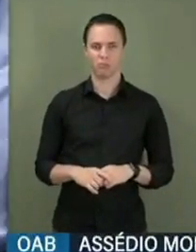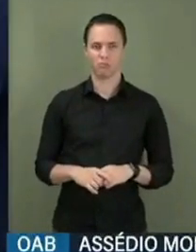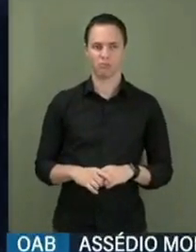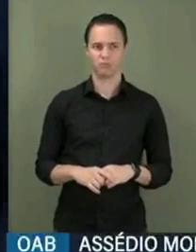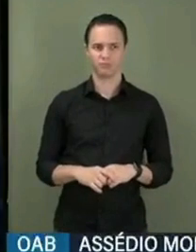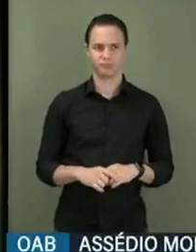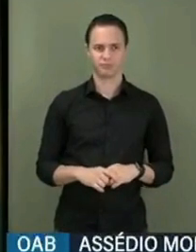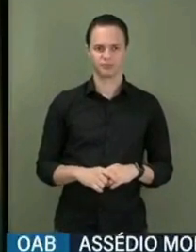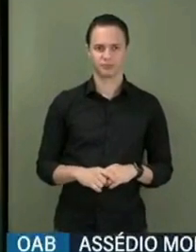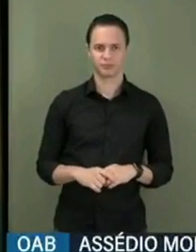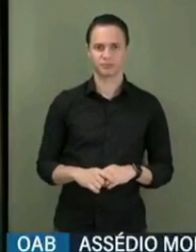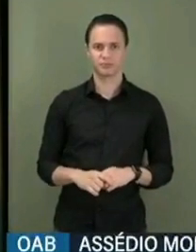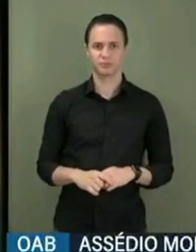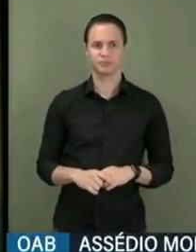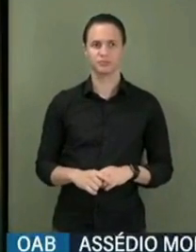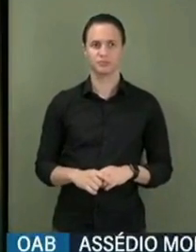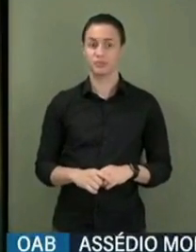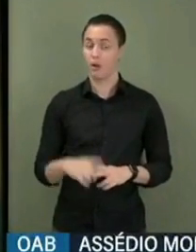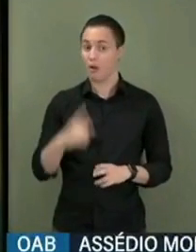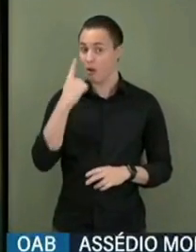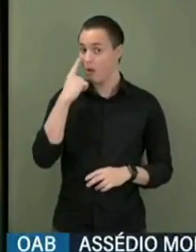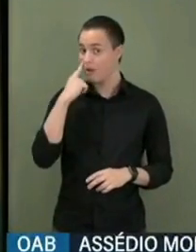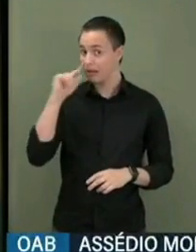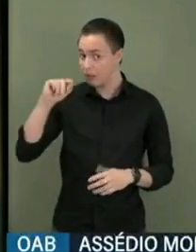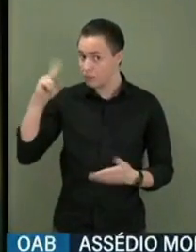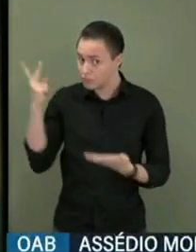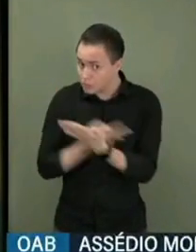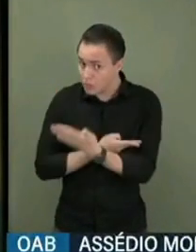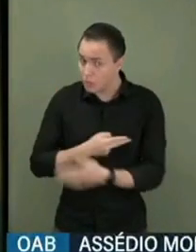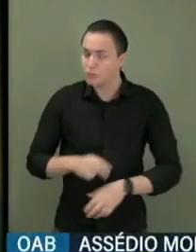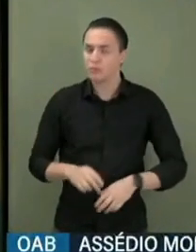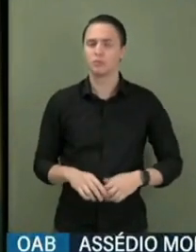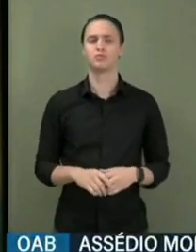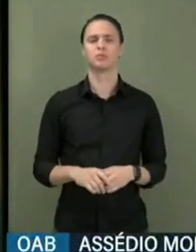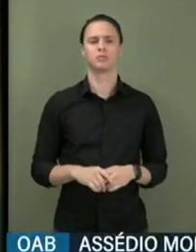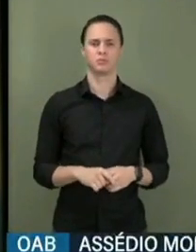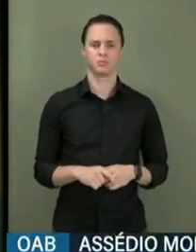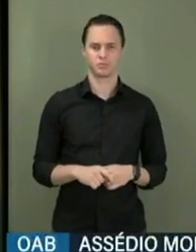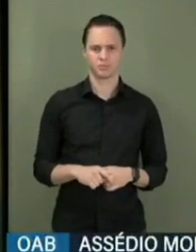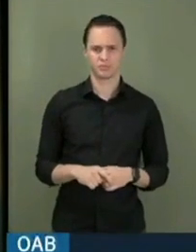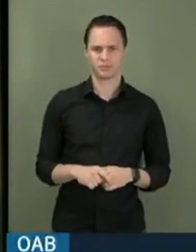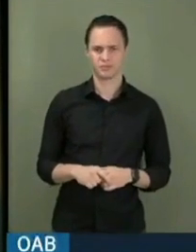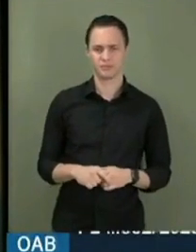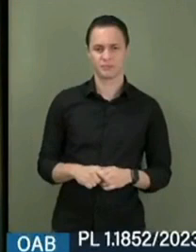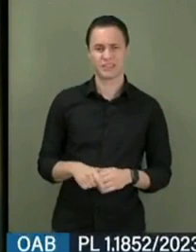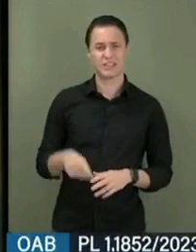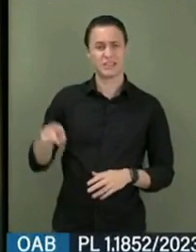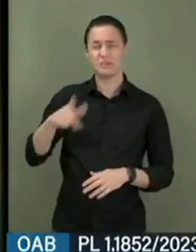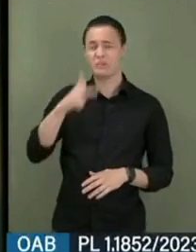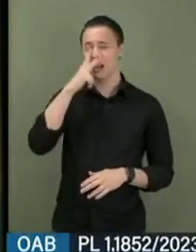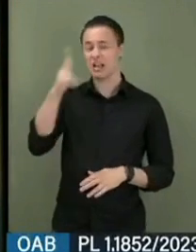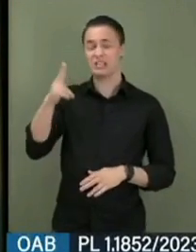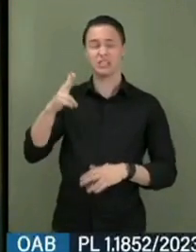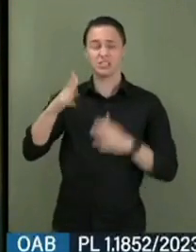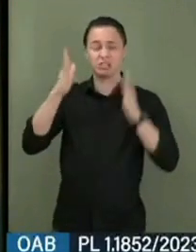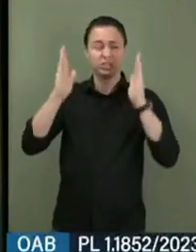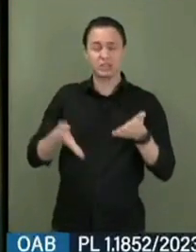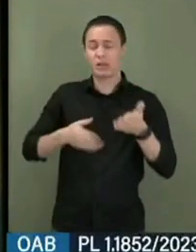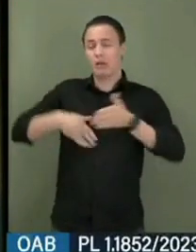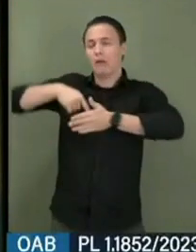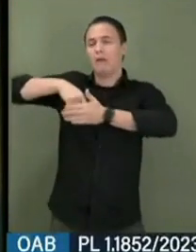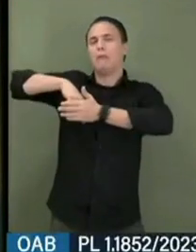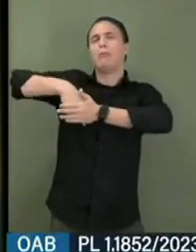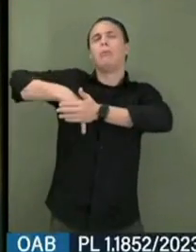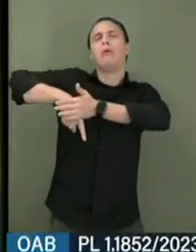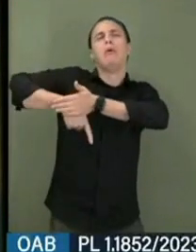que tudo isso estava acontecendo, olha a que ponto nós chegamos. Se isso não é o fundo do poço, eu não sei mais